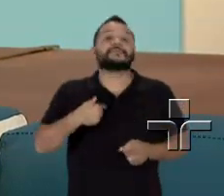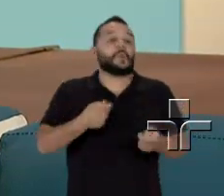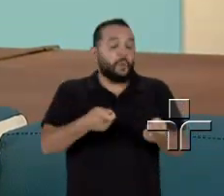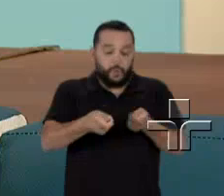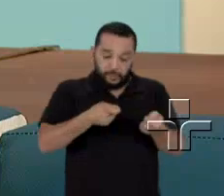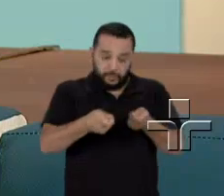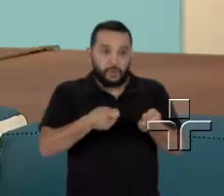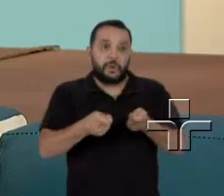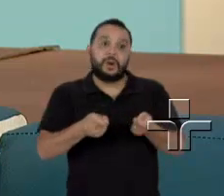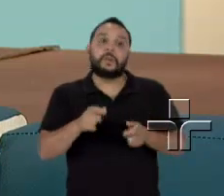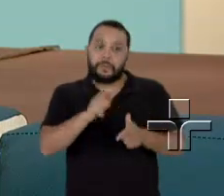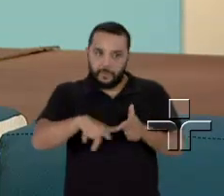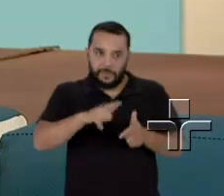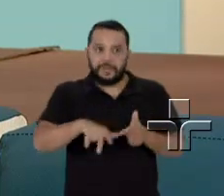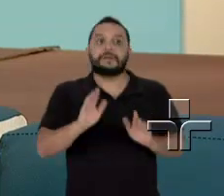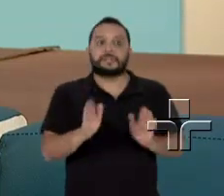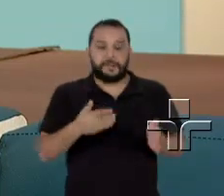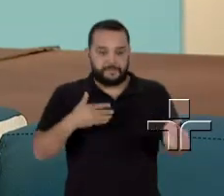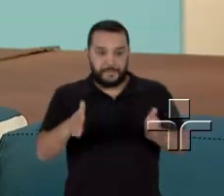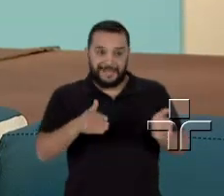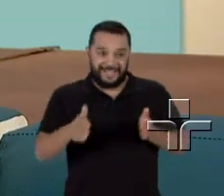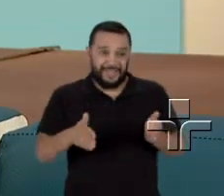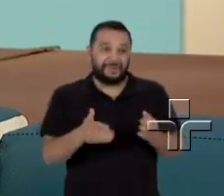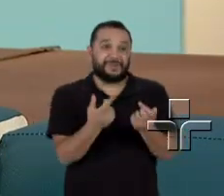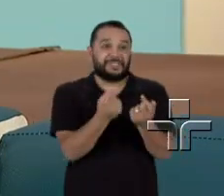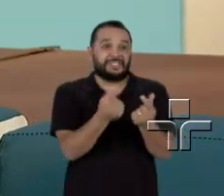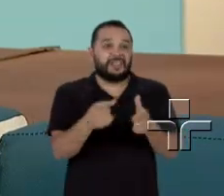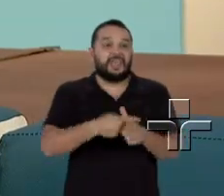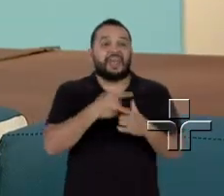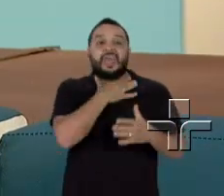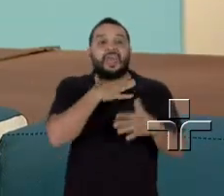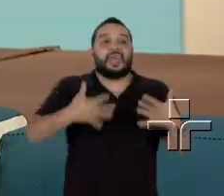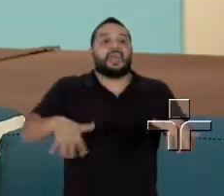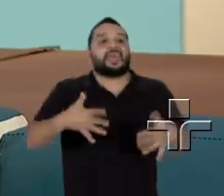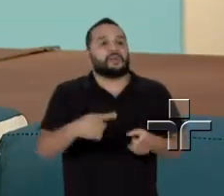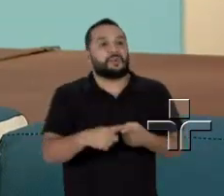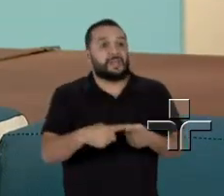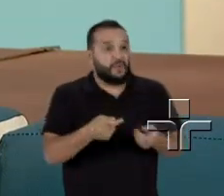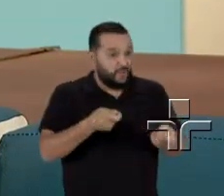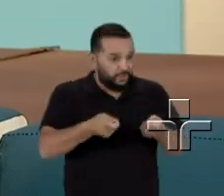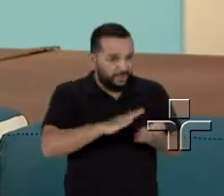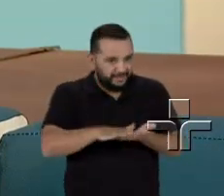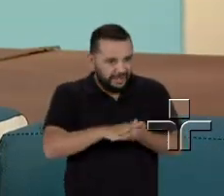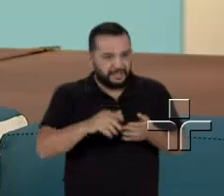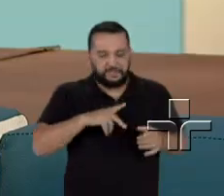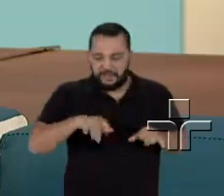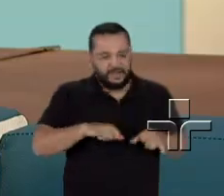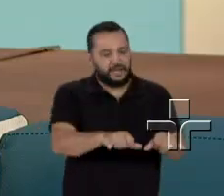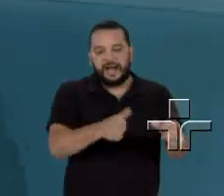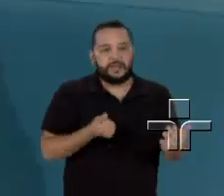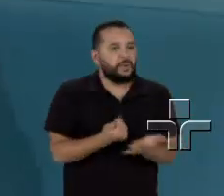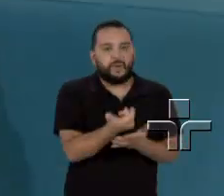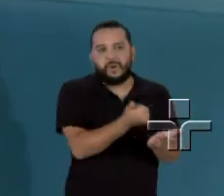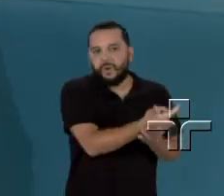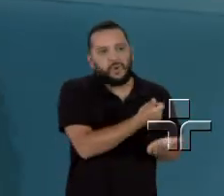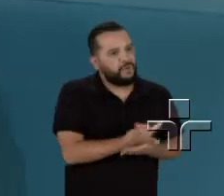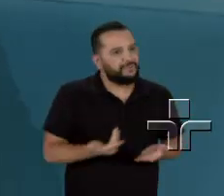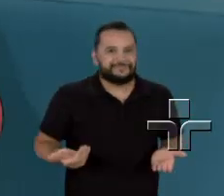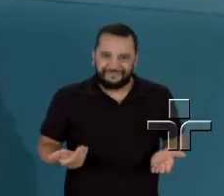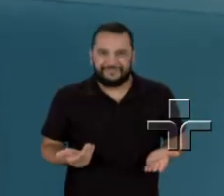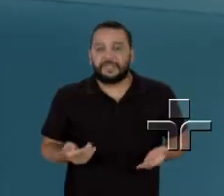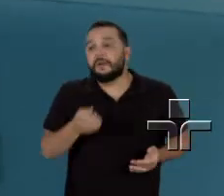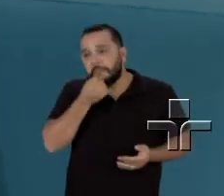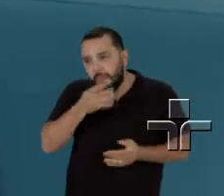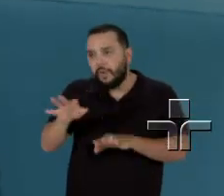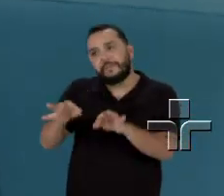se já passamos as financeiras em família porque quando não controla que gasta mais do que o mercado não sabe por que é bom você fazer um